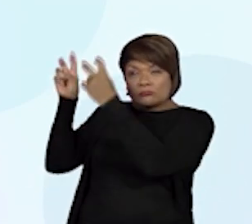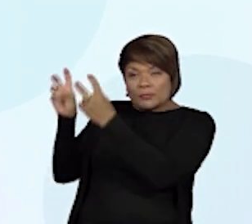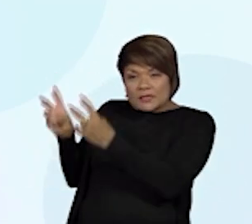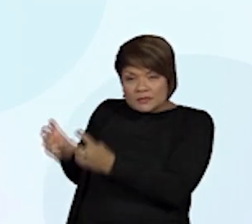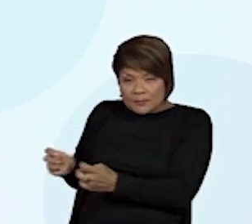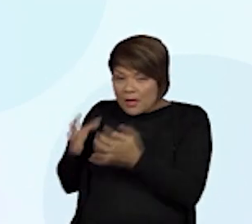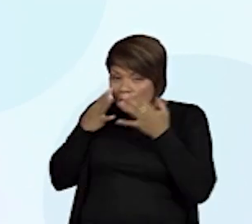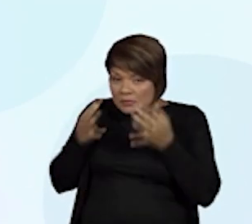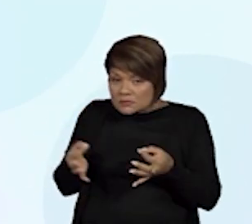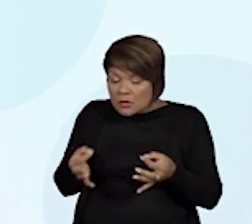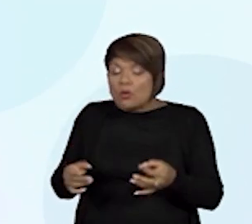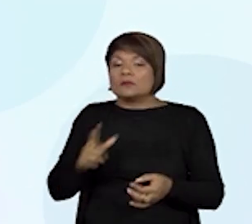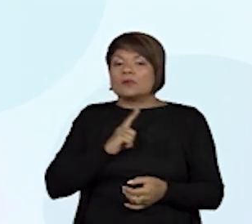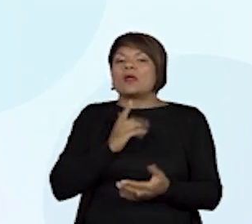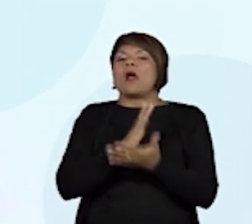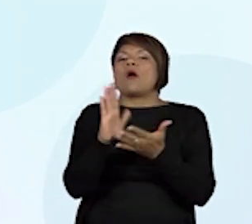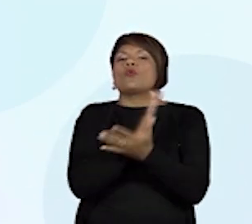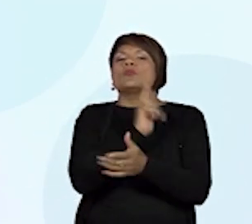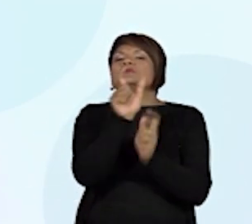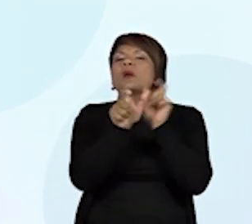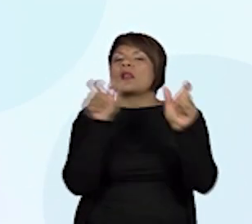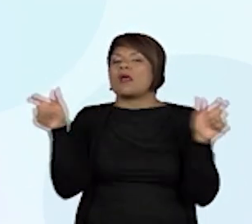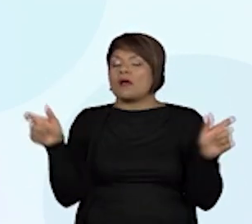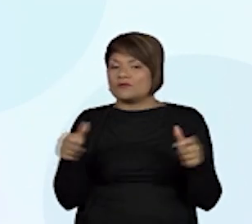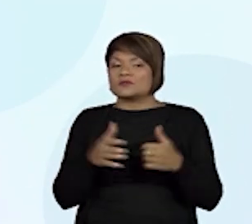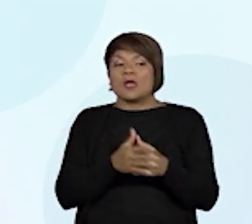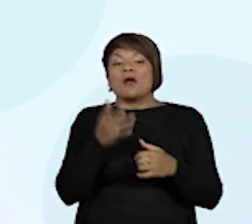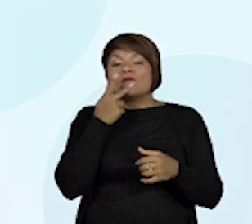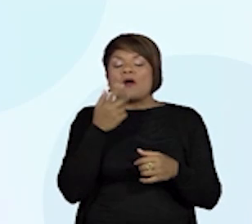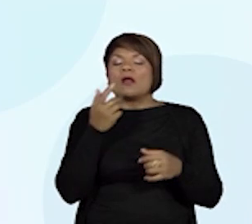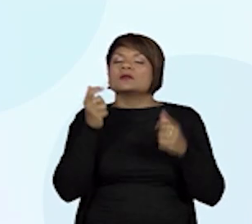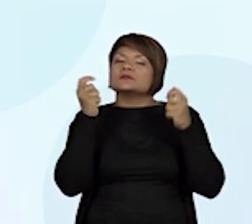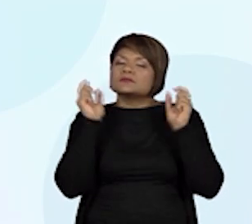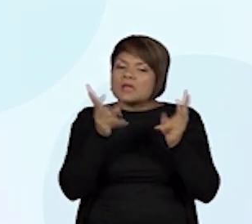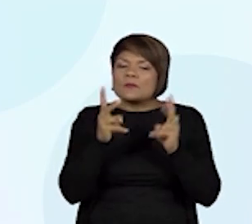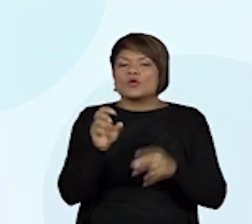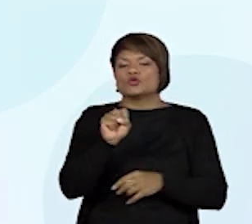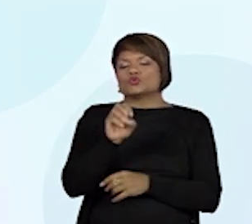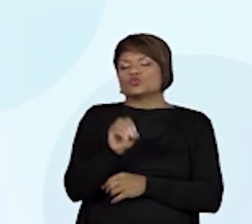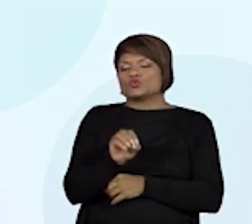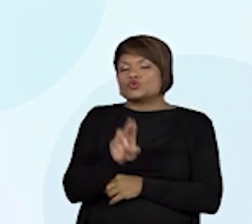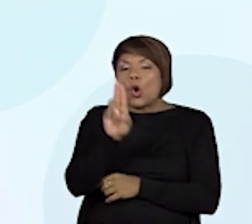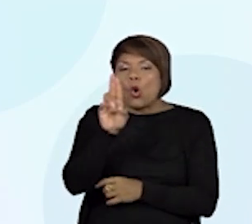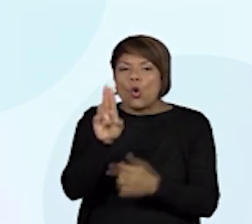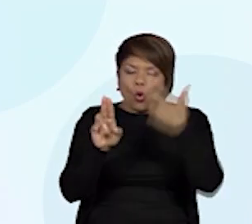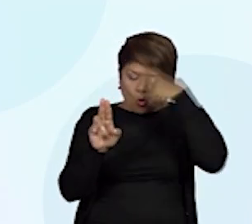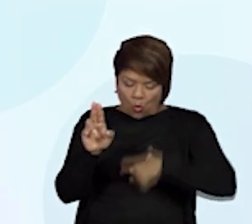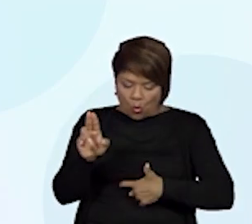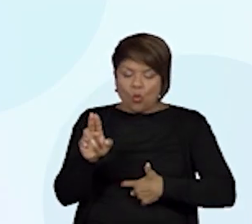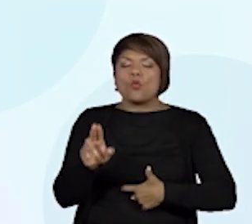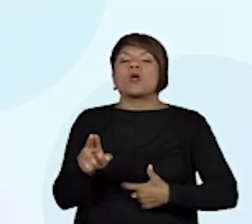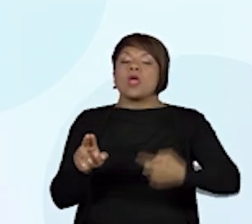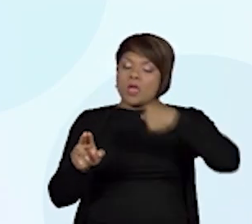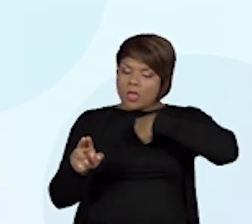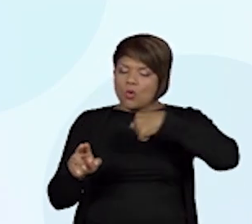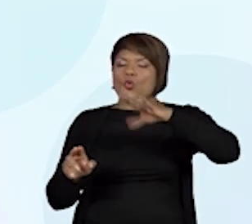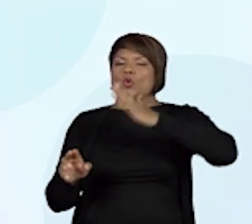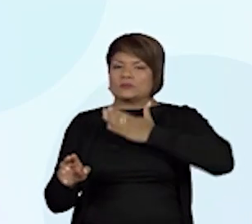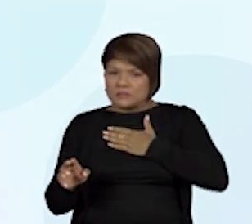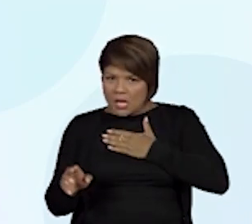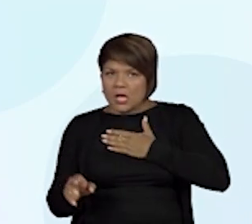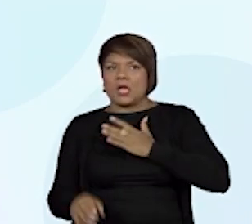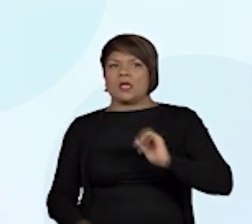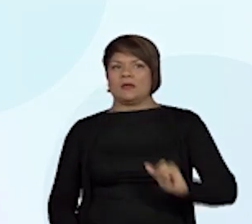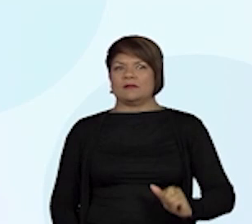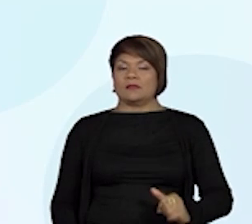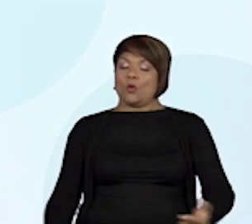que ela fala sempre sobre ela. Sou, eu gostei.